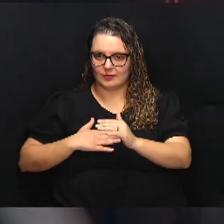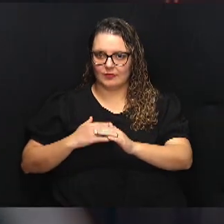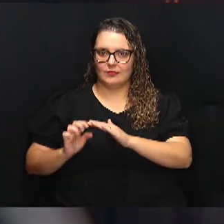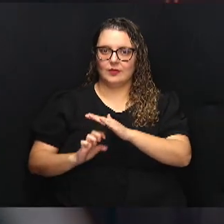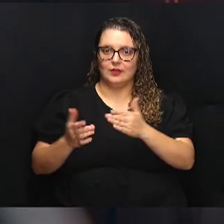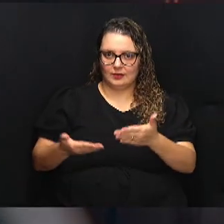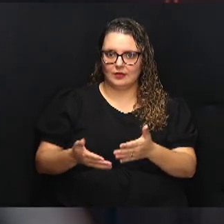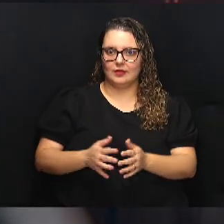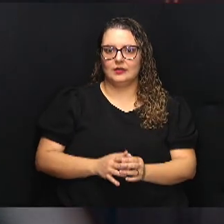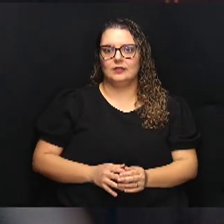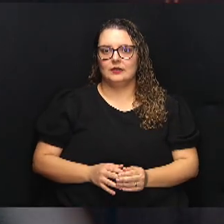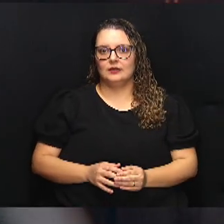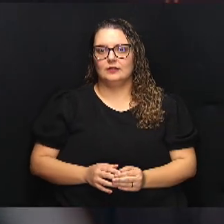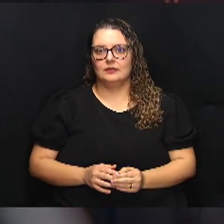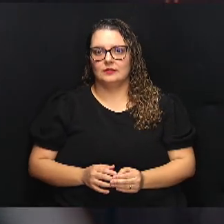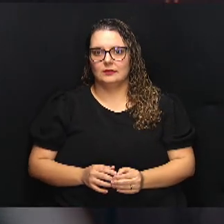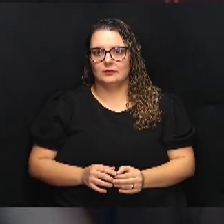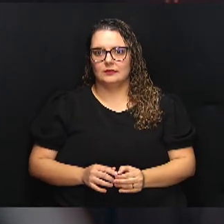atual.